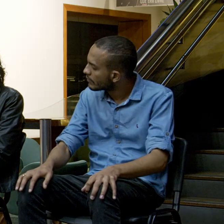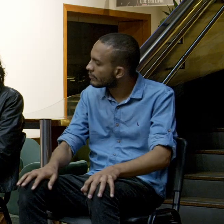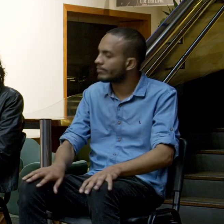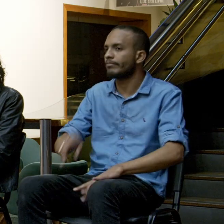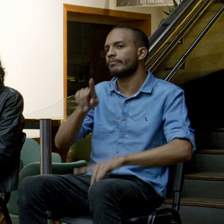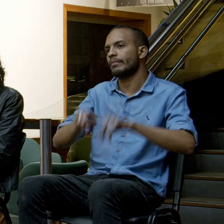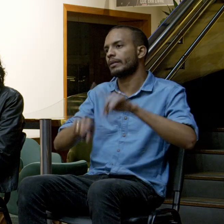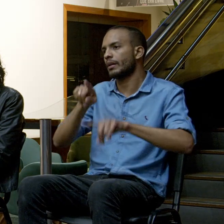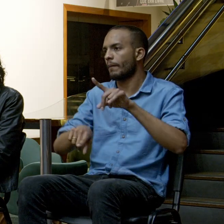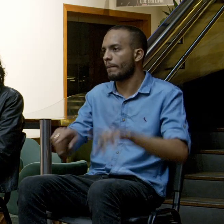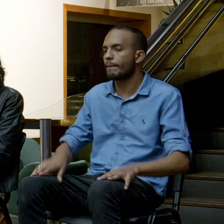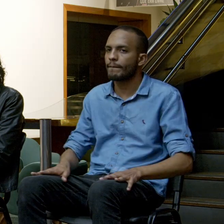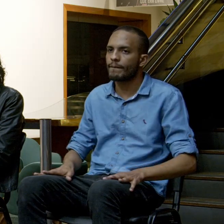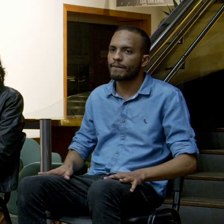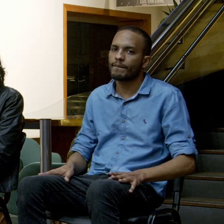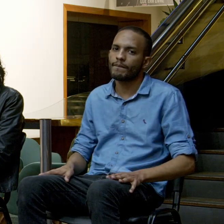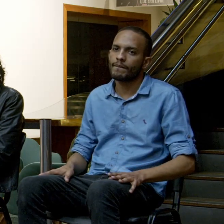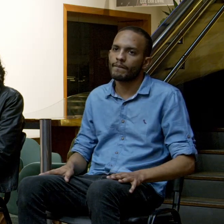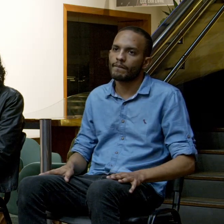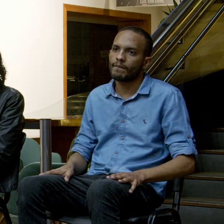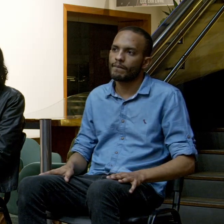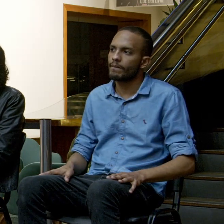material, né? O material é muito importante também.